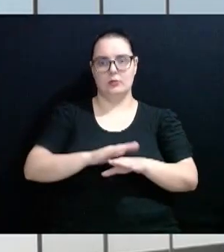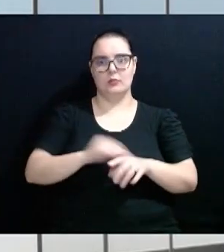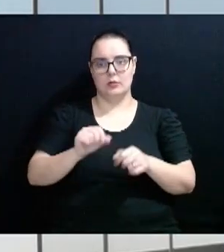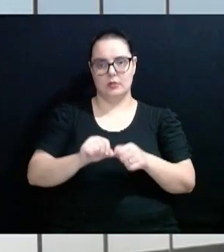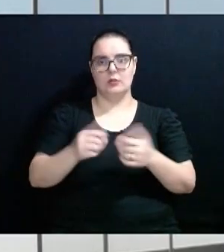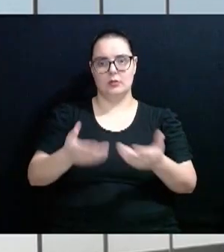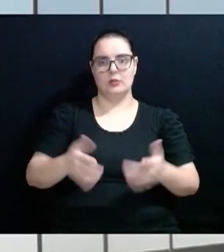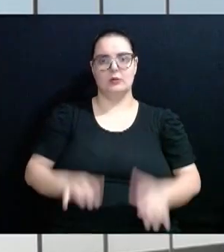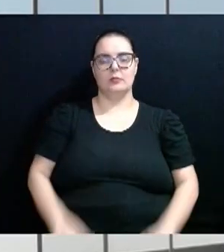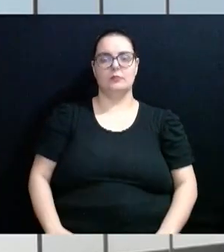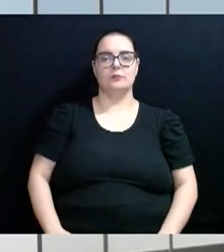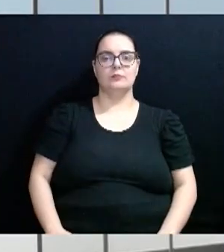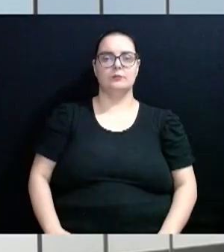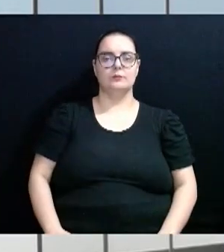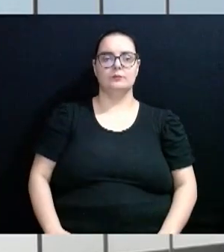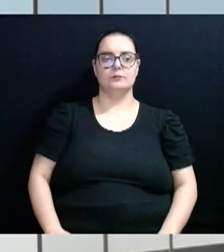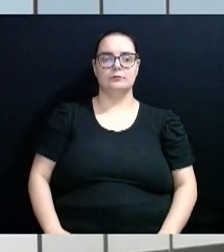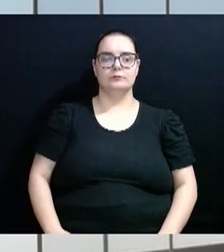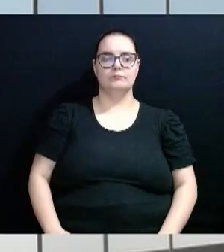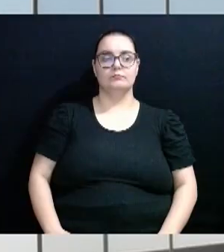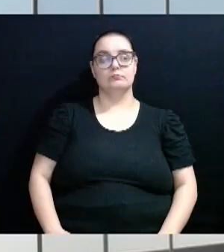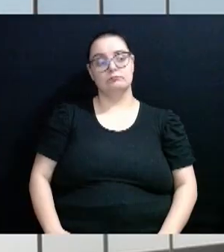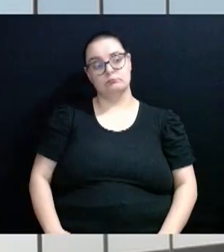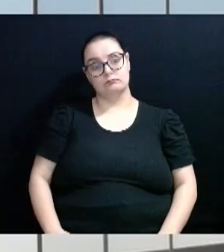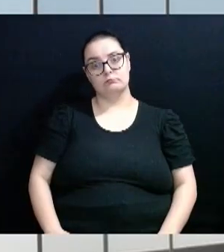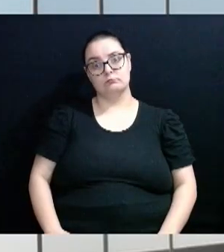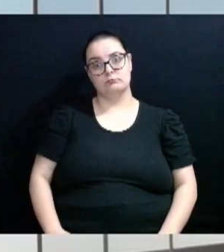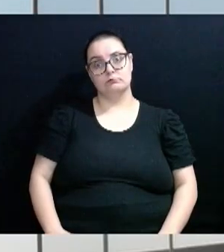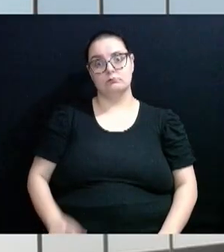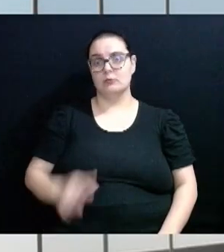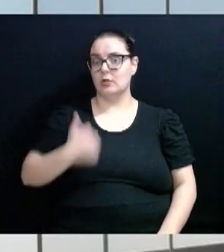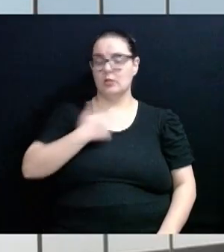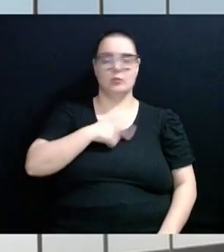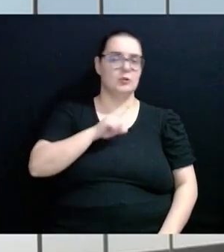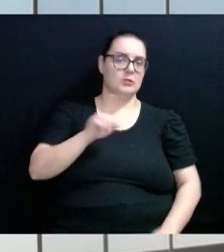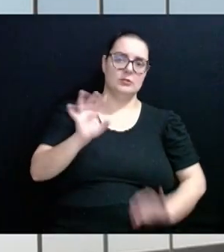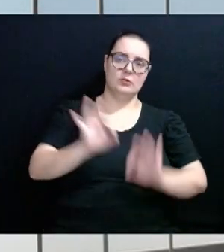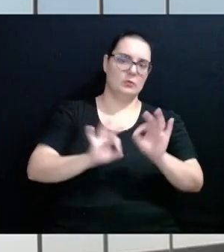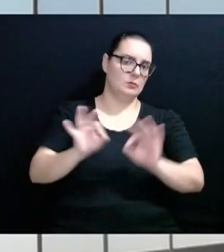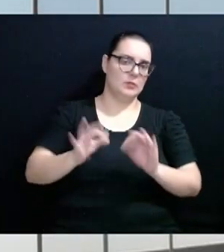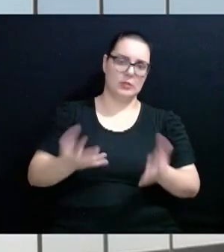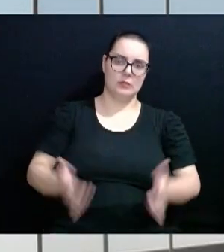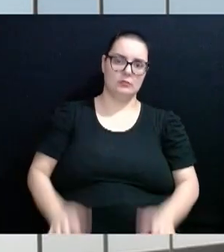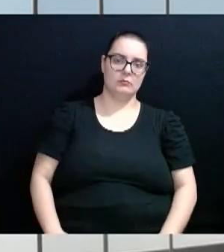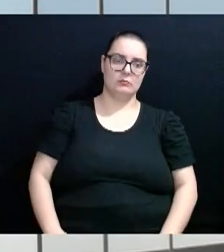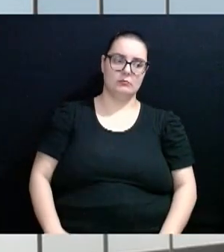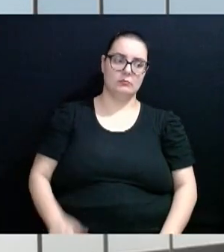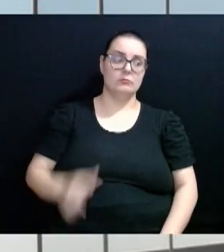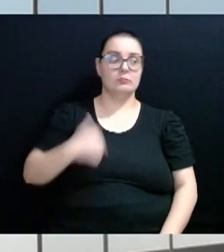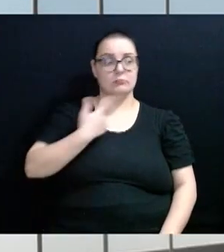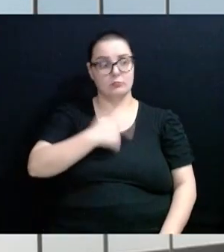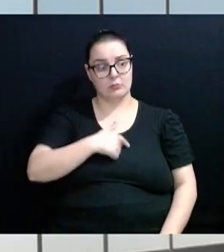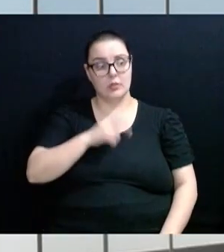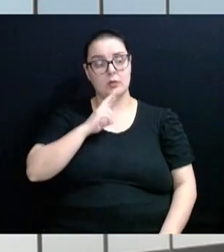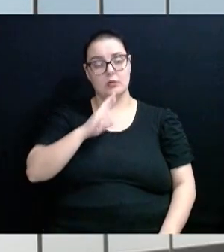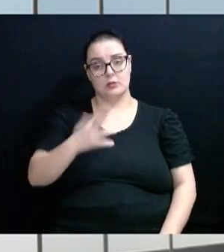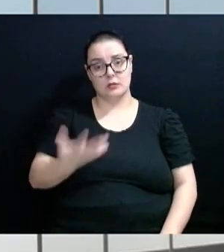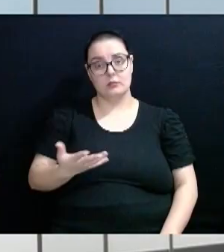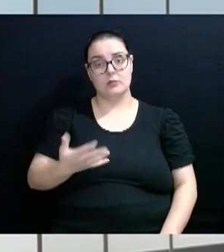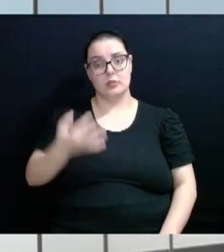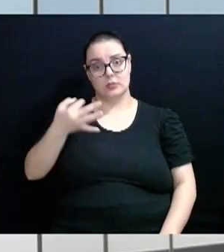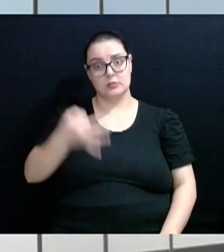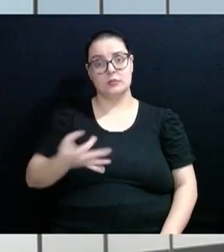essa, né? Então nós não estávamos preparados, mas nós estamos respondendo adequadamente,